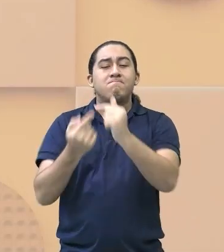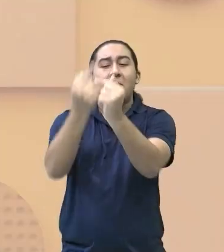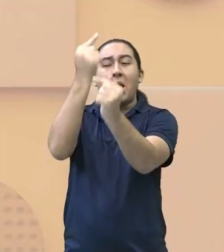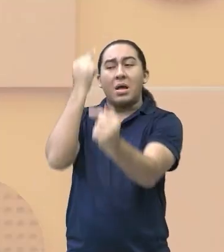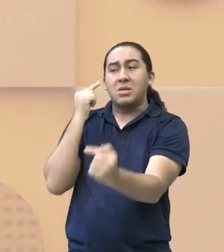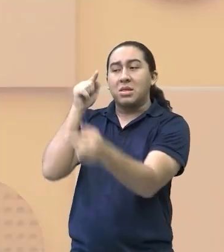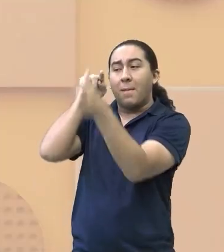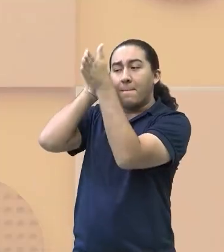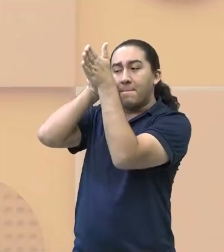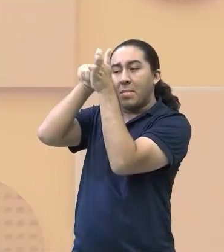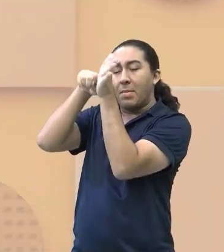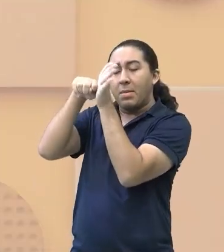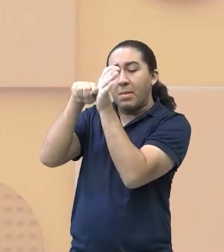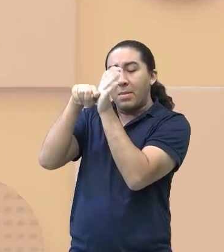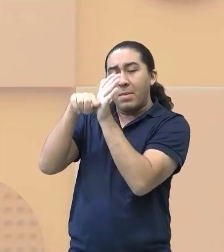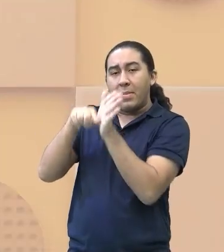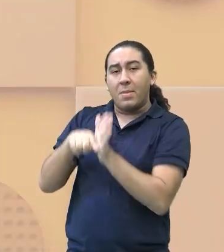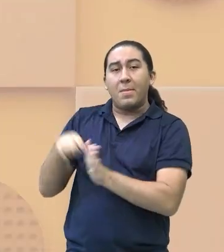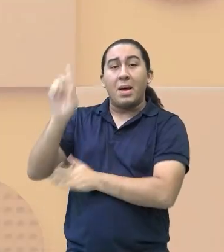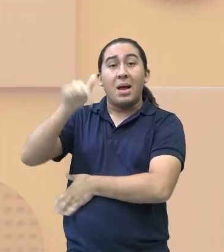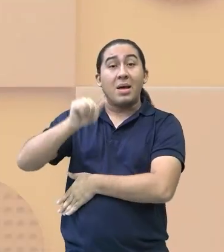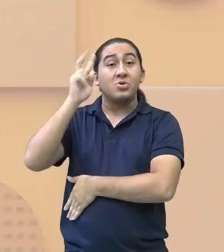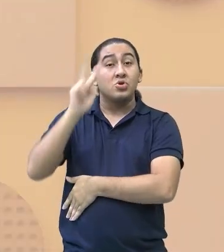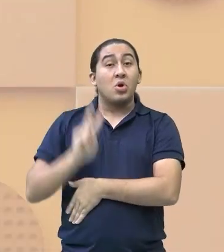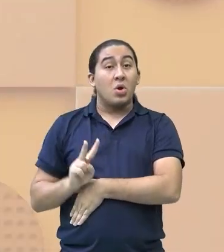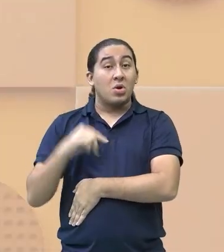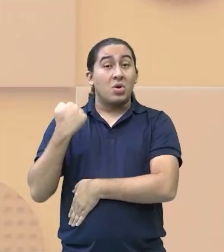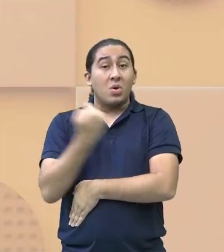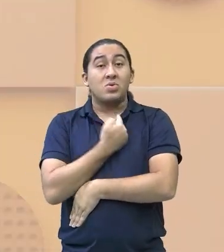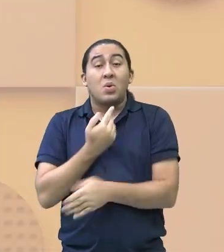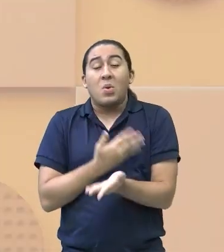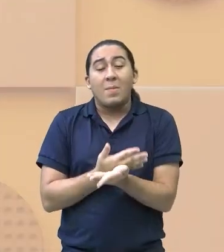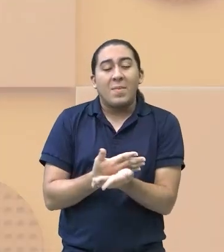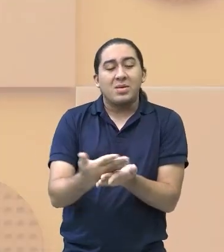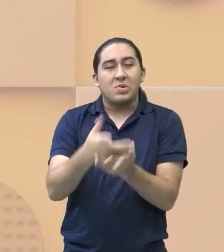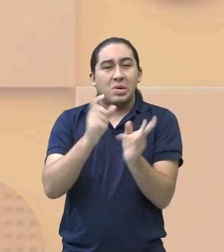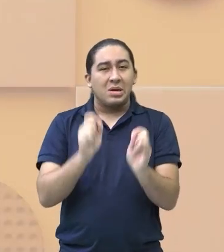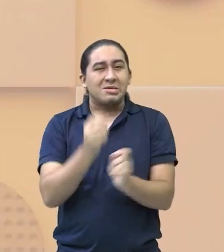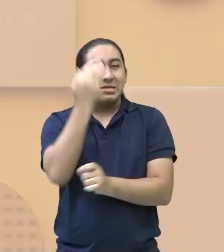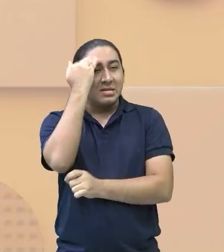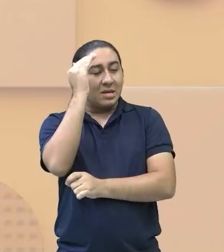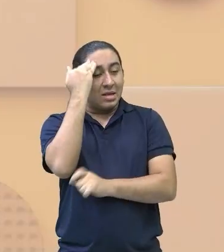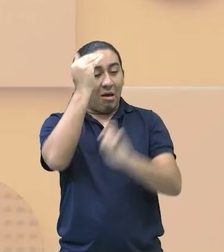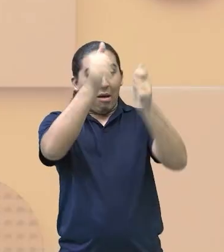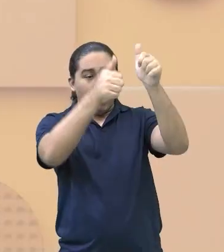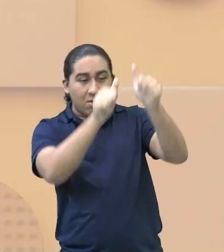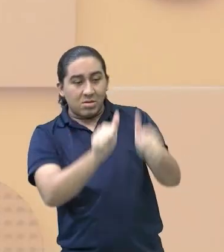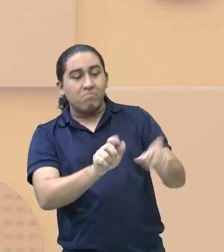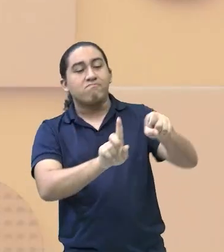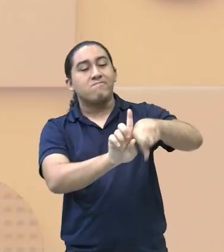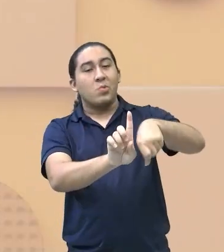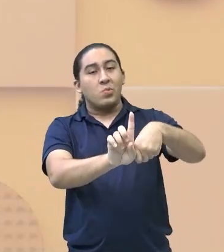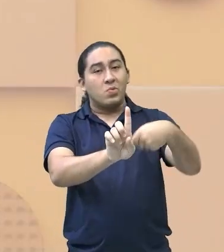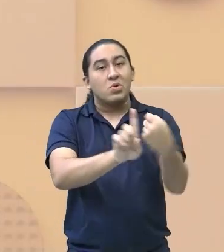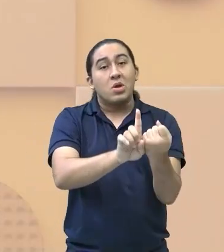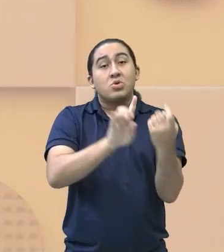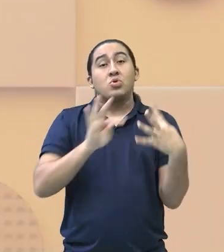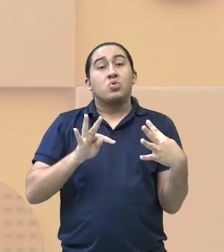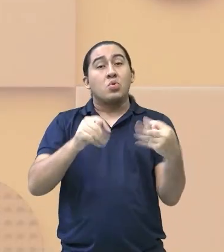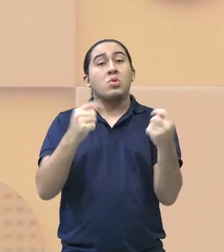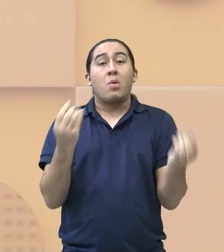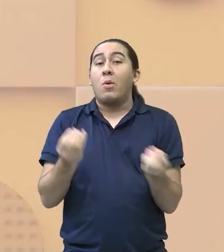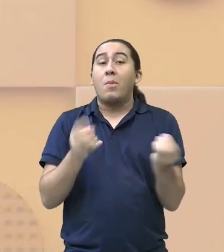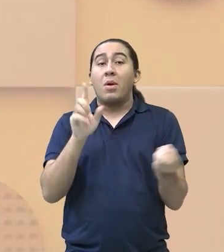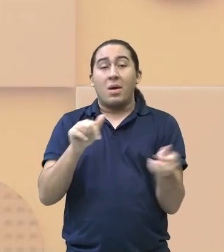passado, não é mesmo? Histórias para a gente, então, começar aí a entender, então, aí, não é mesmo? Como que era essa